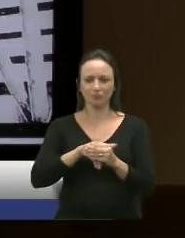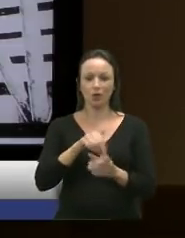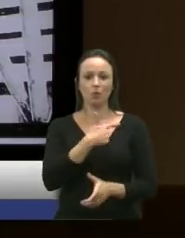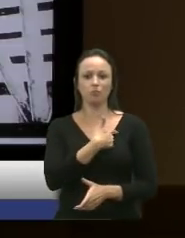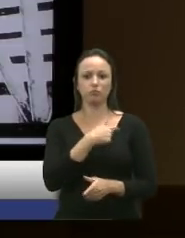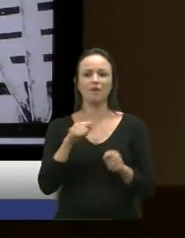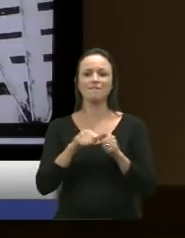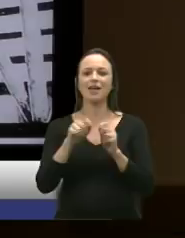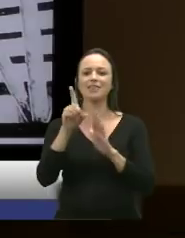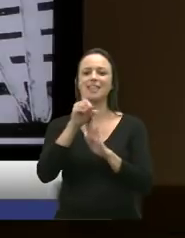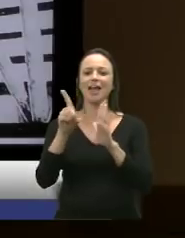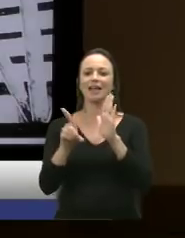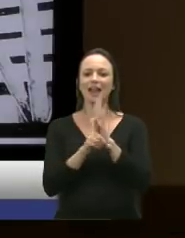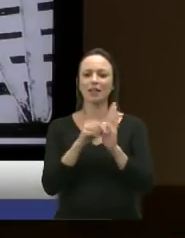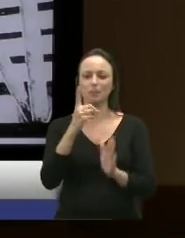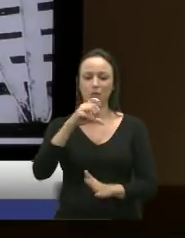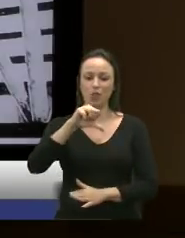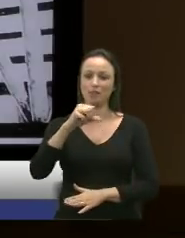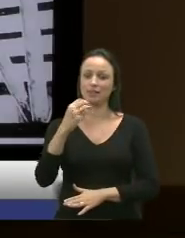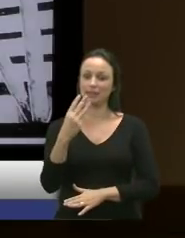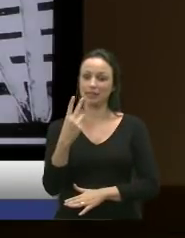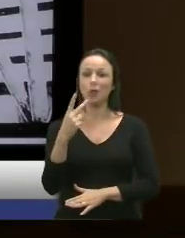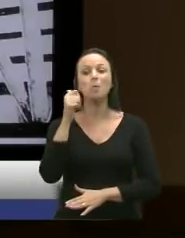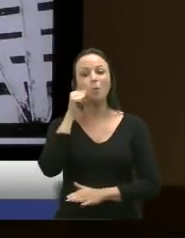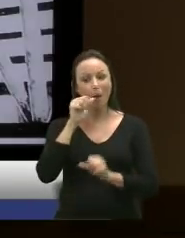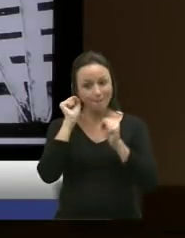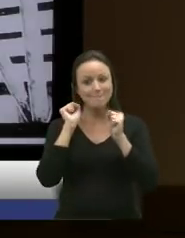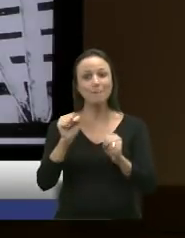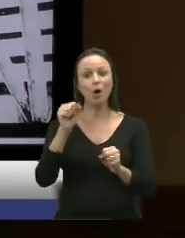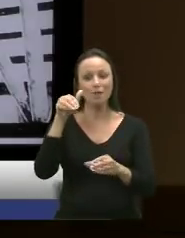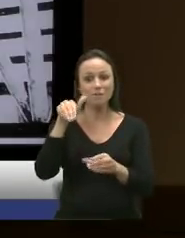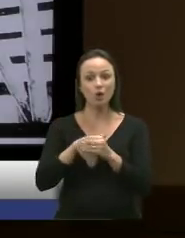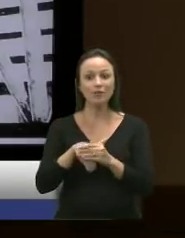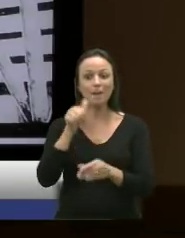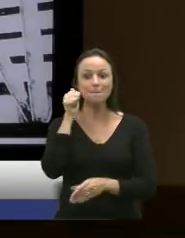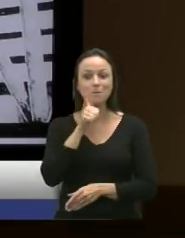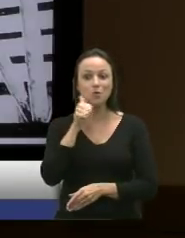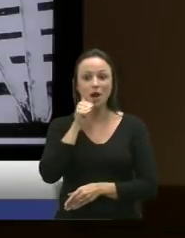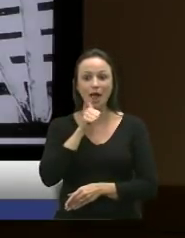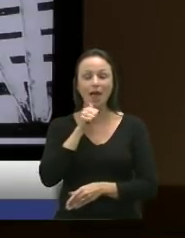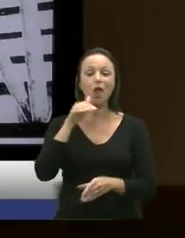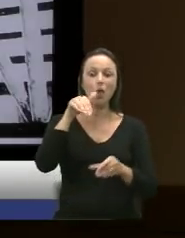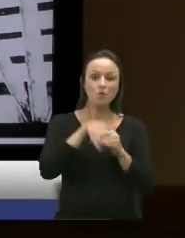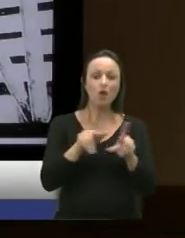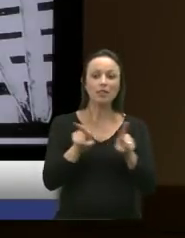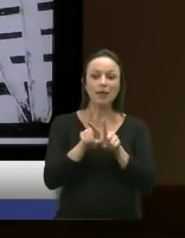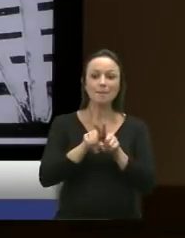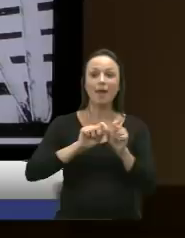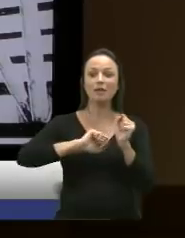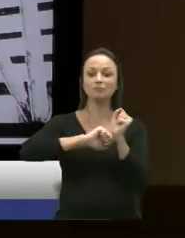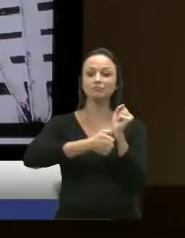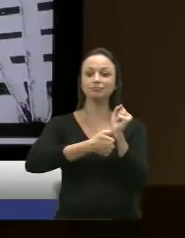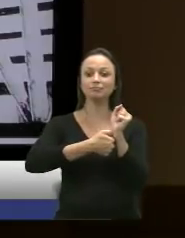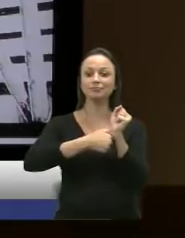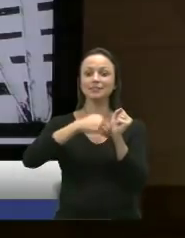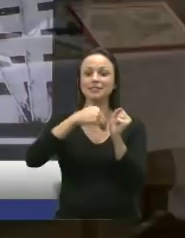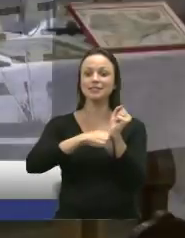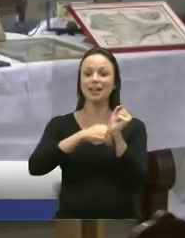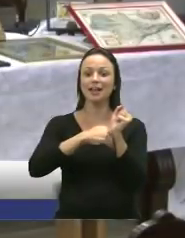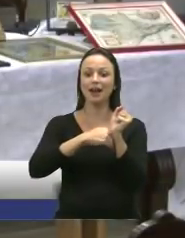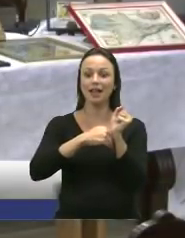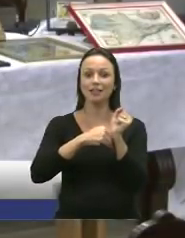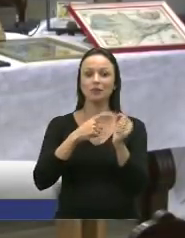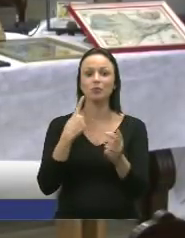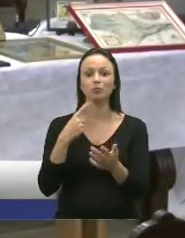de 32 que mulher teria direito a voto. O voto passaria a ser secreto, porque nós exigimos isso em 32,